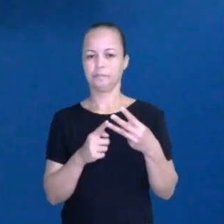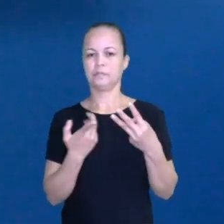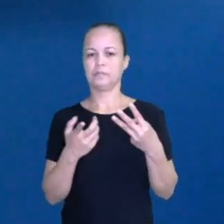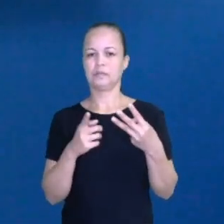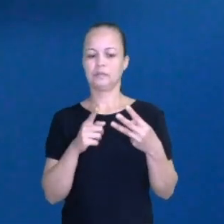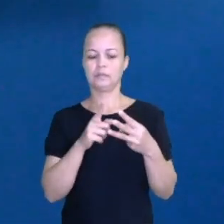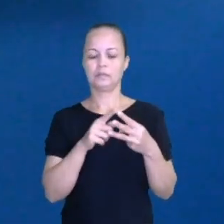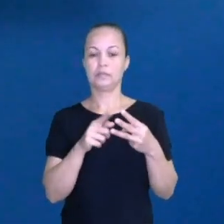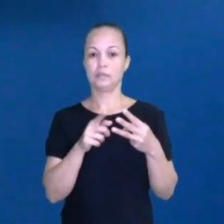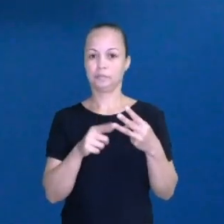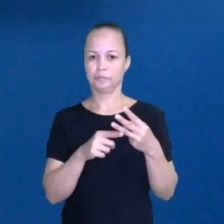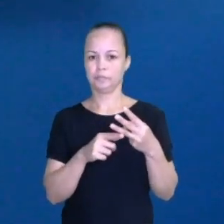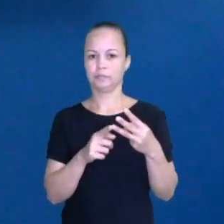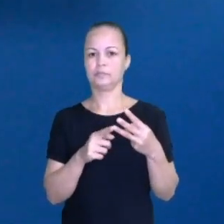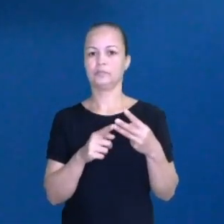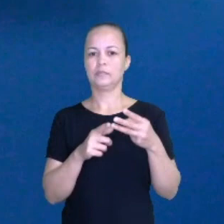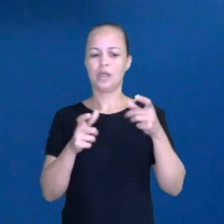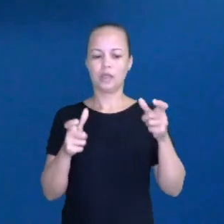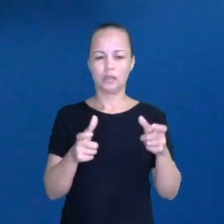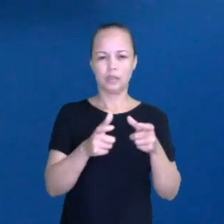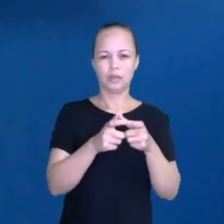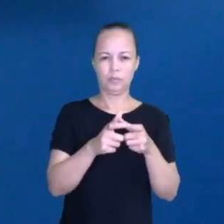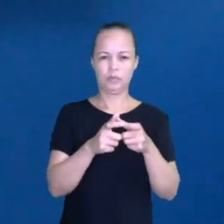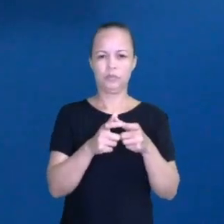chamado de 3 R's: reduzir,